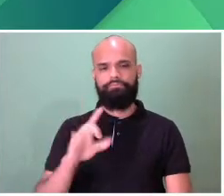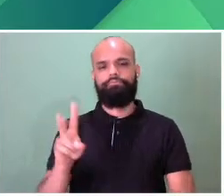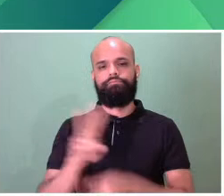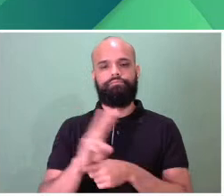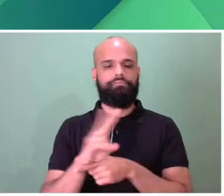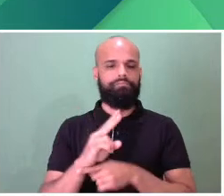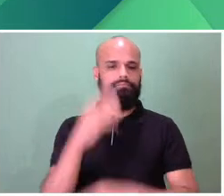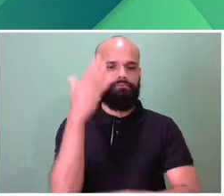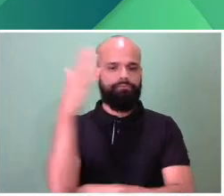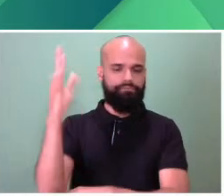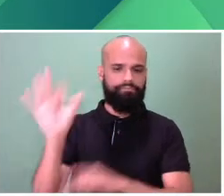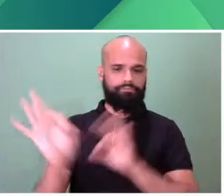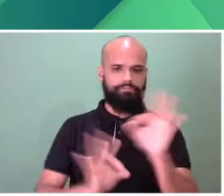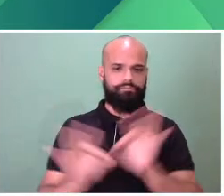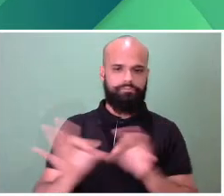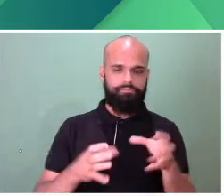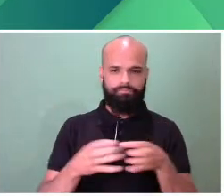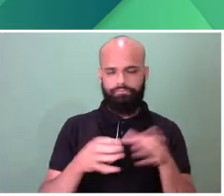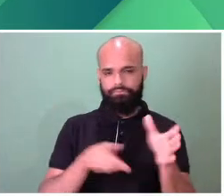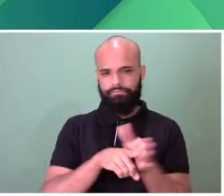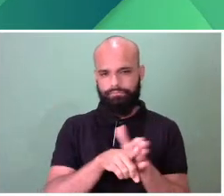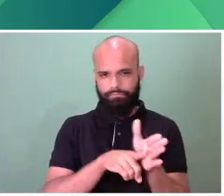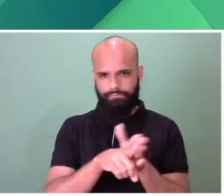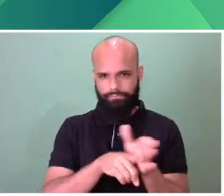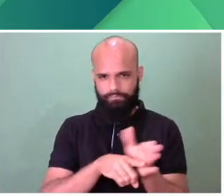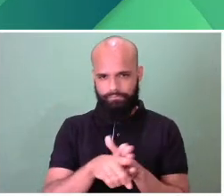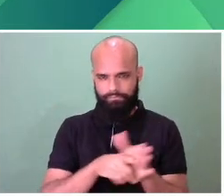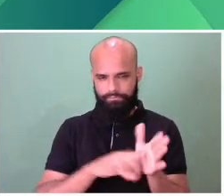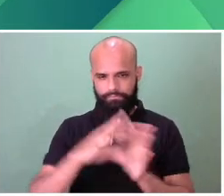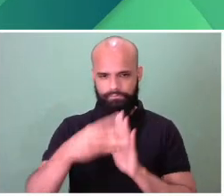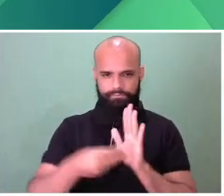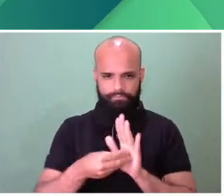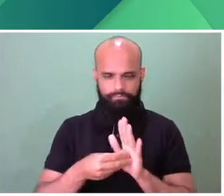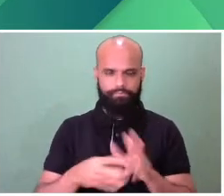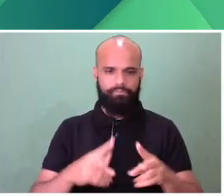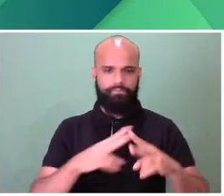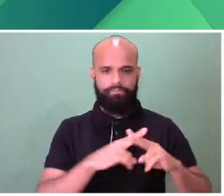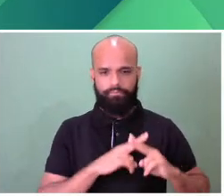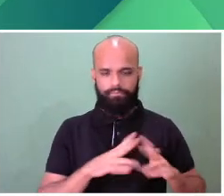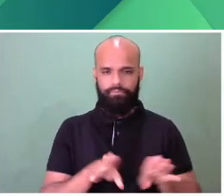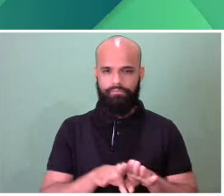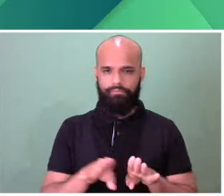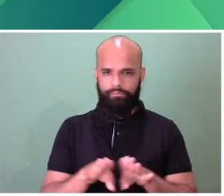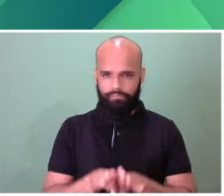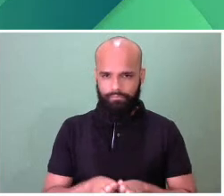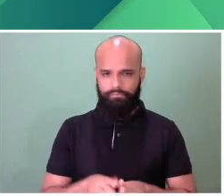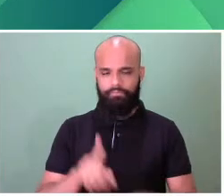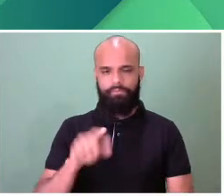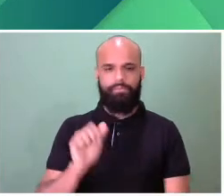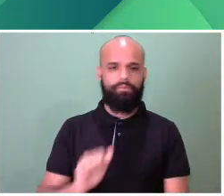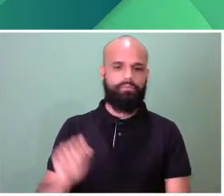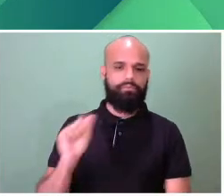Ecocrítica, organizado pelo Grupo de Pesquisa Devir Amazônia, da UNI, a